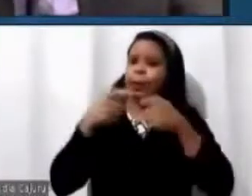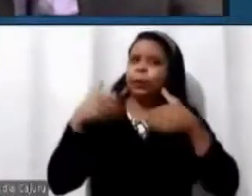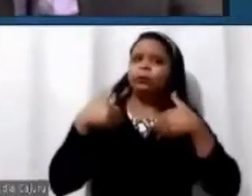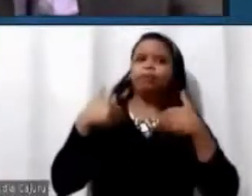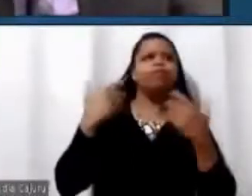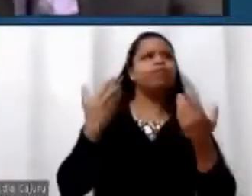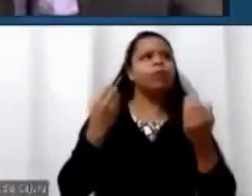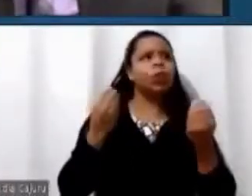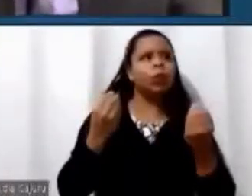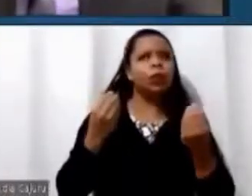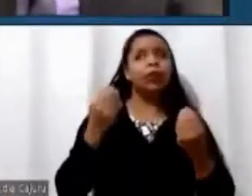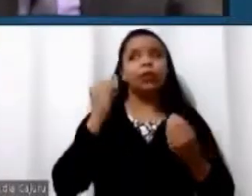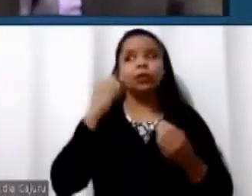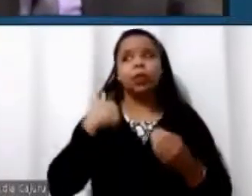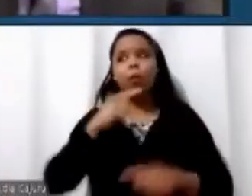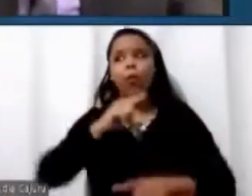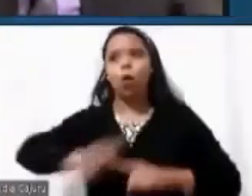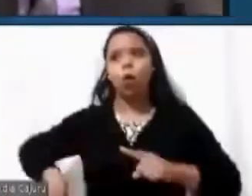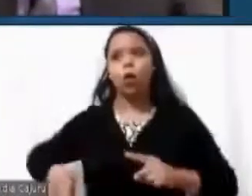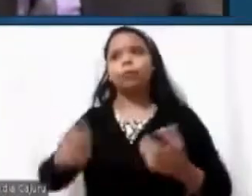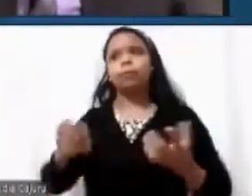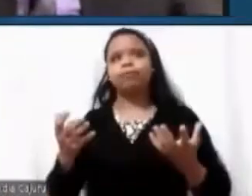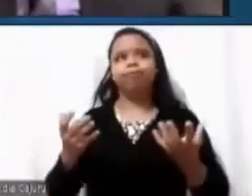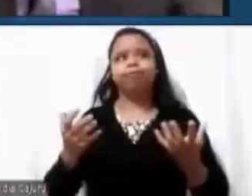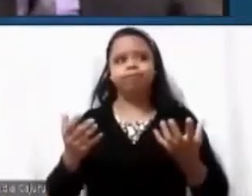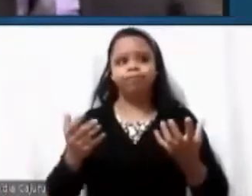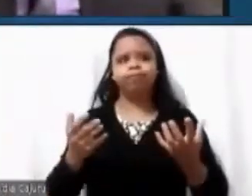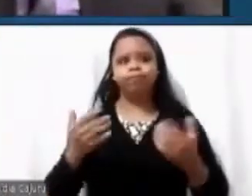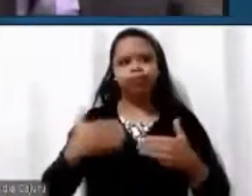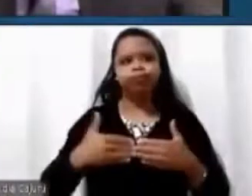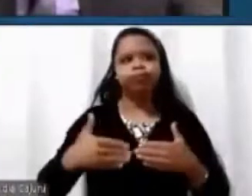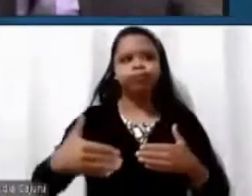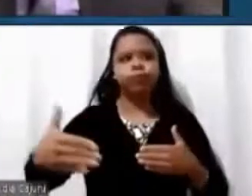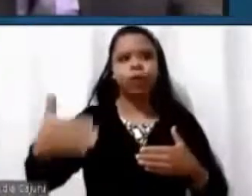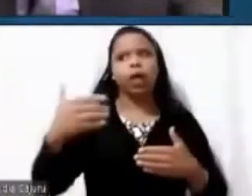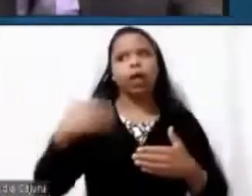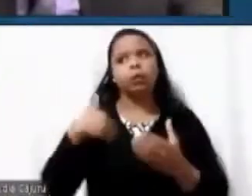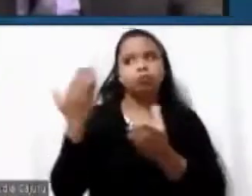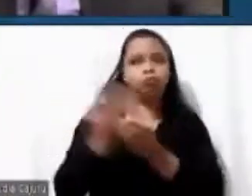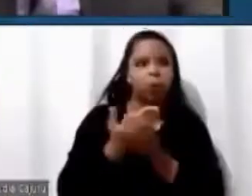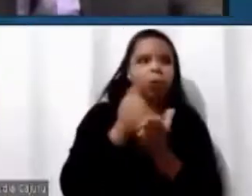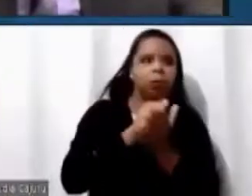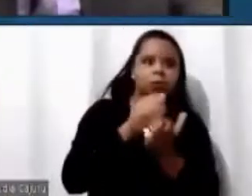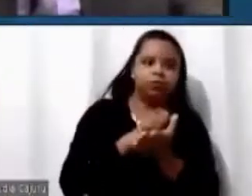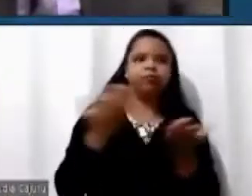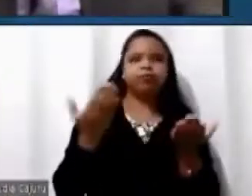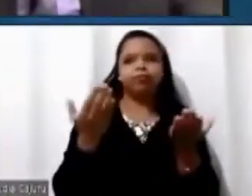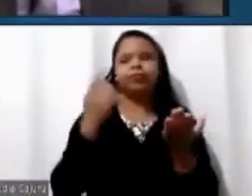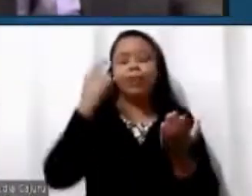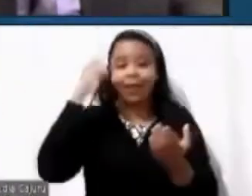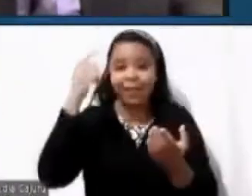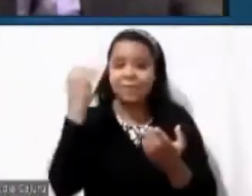de um recurso ou de se discutir o mérito daquela questão. Isso é o respeito ao direito dos